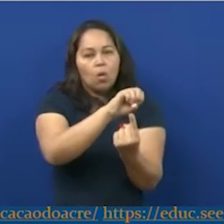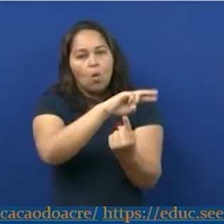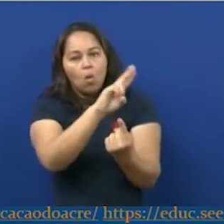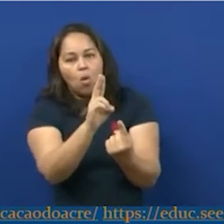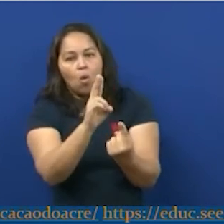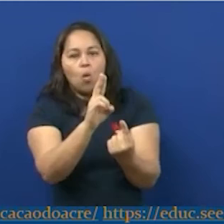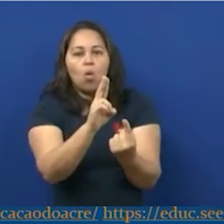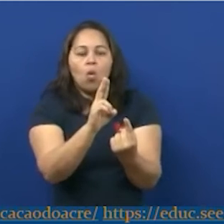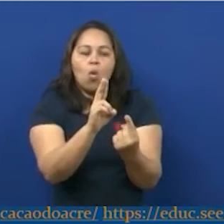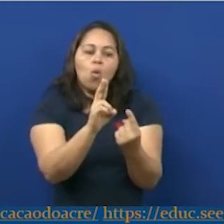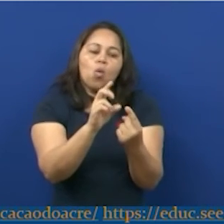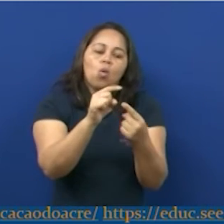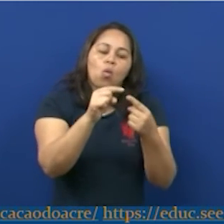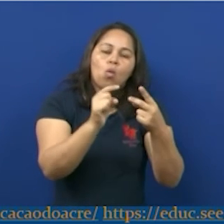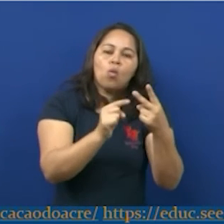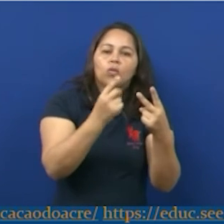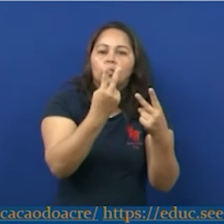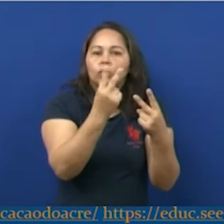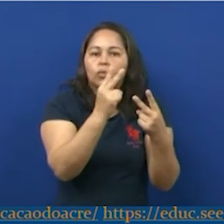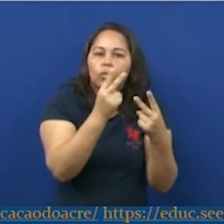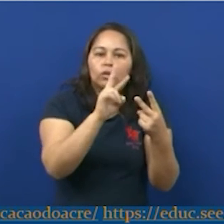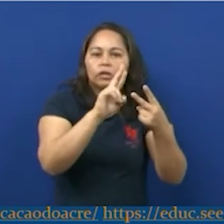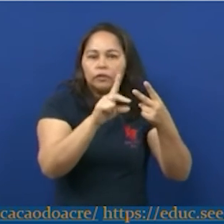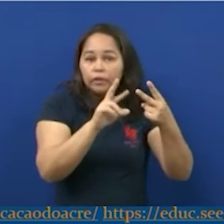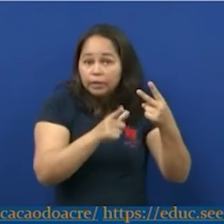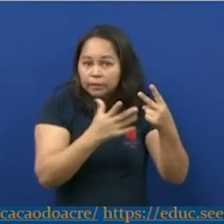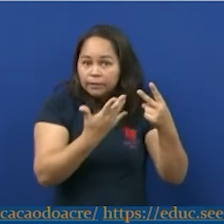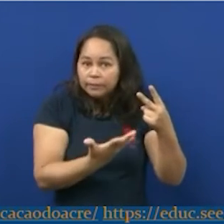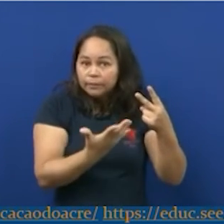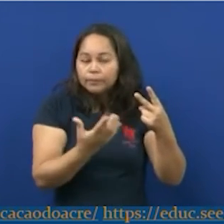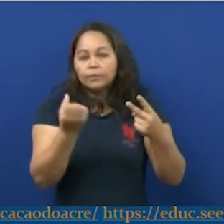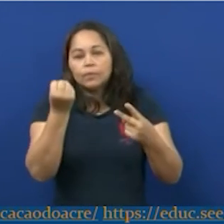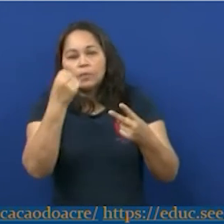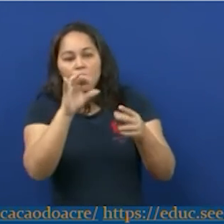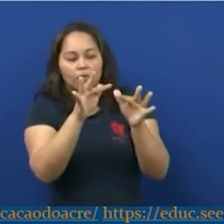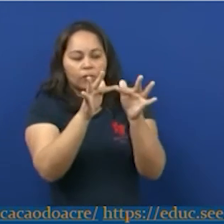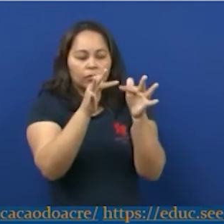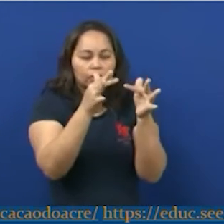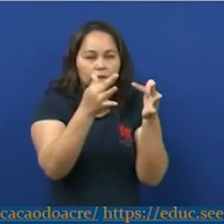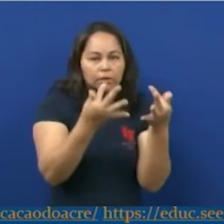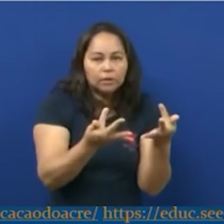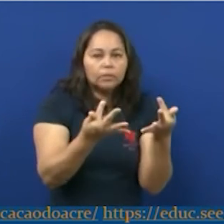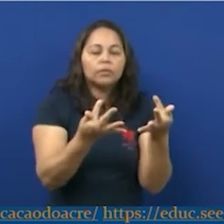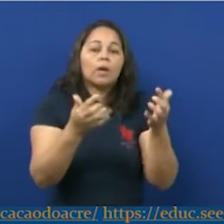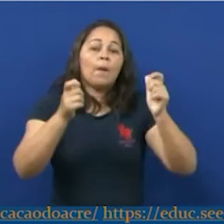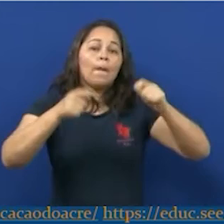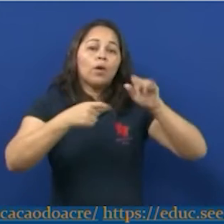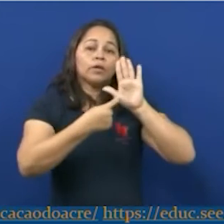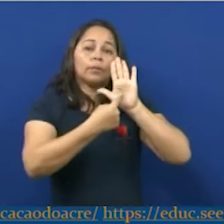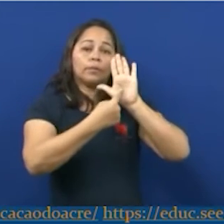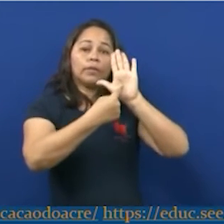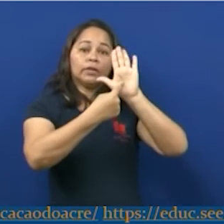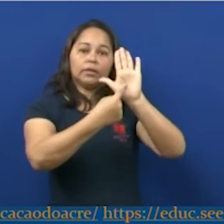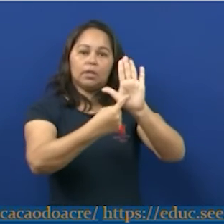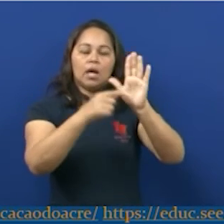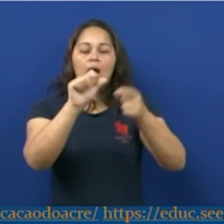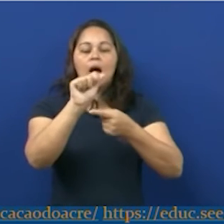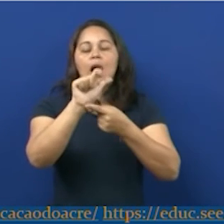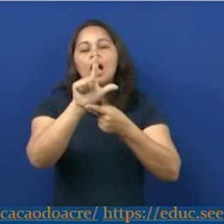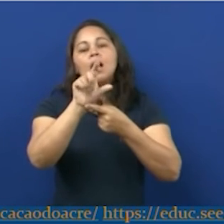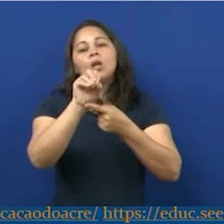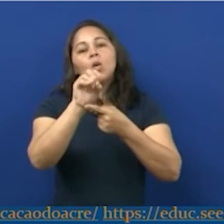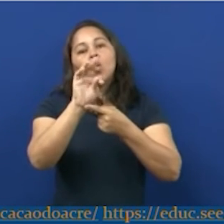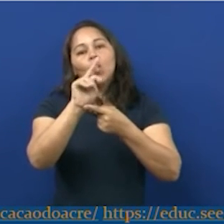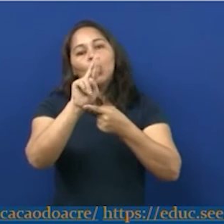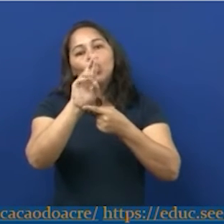ela vai ser formada por átomos de elementos químicos diferentes. Se ela for simples, ela ainda pode apresentar o fenômeno da alotropia,